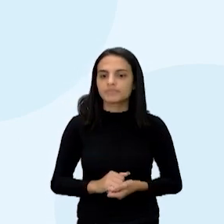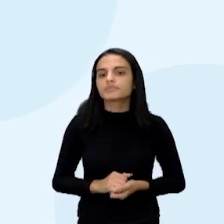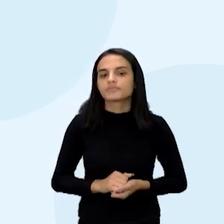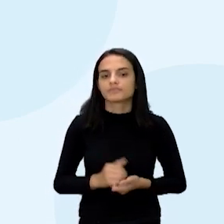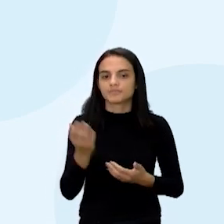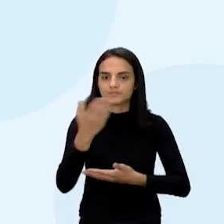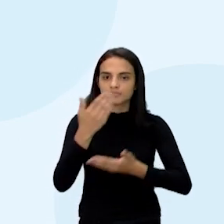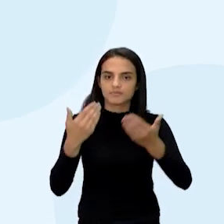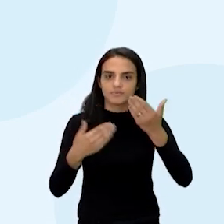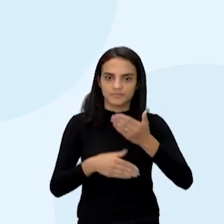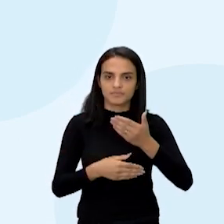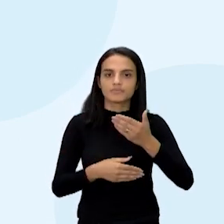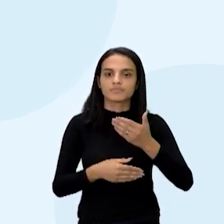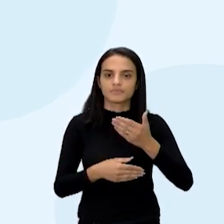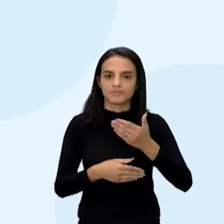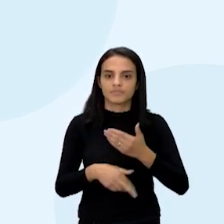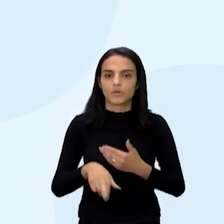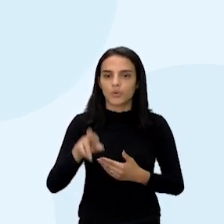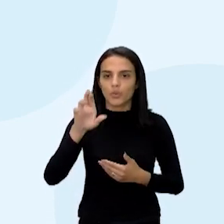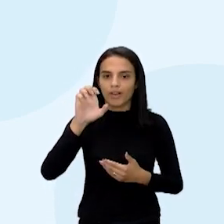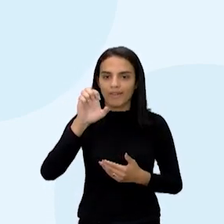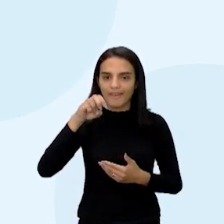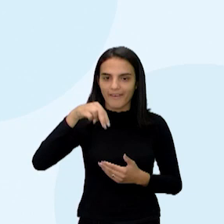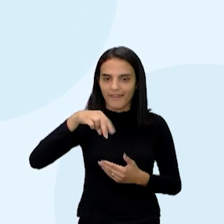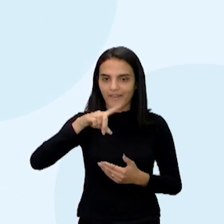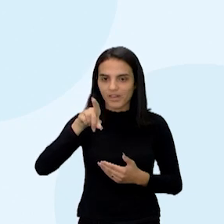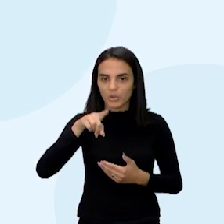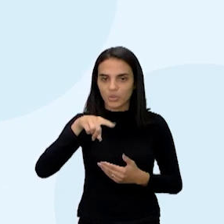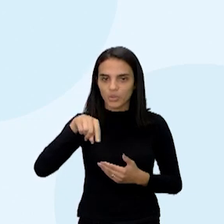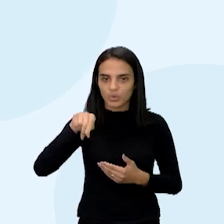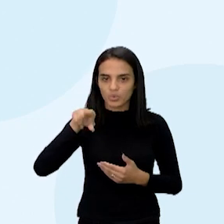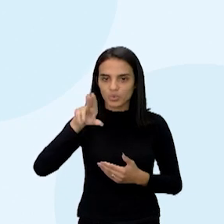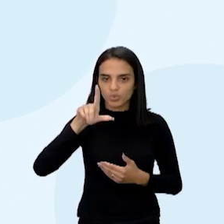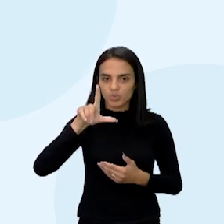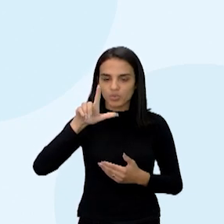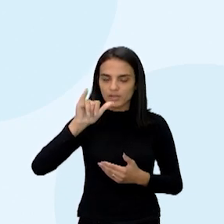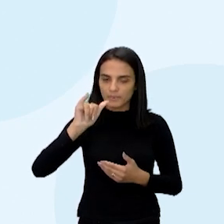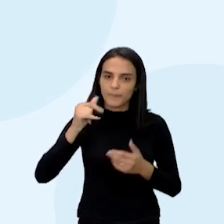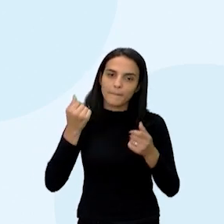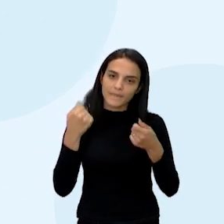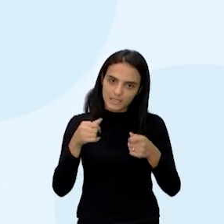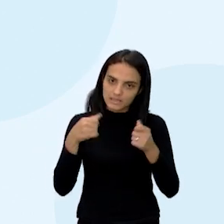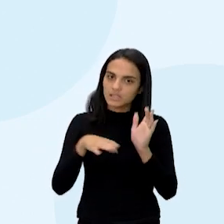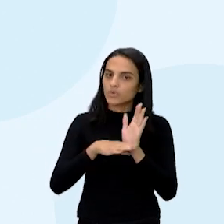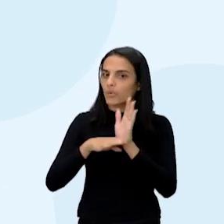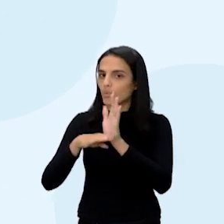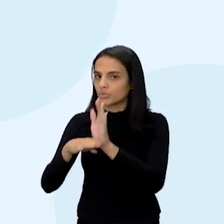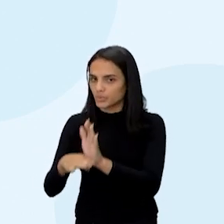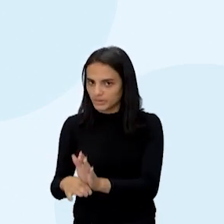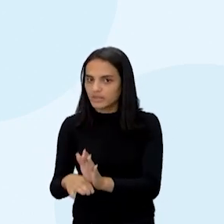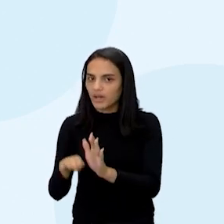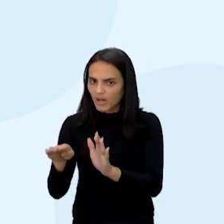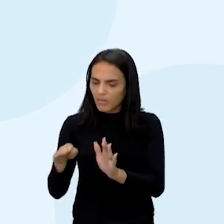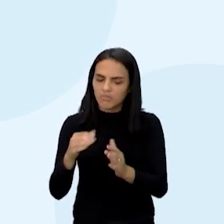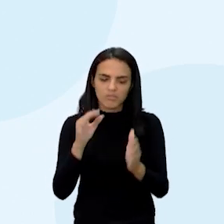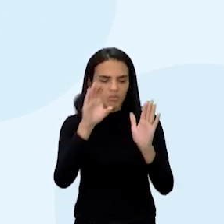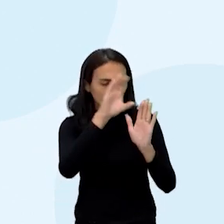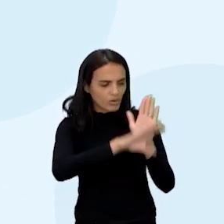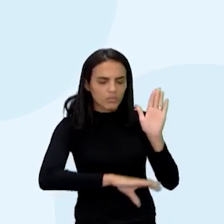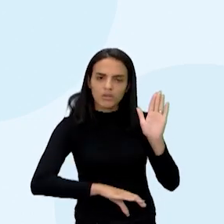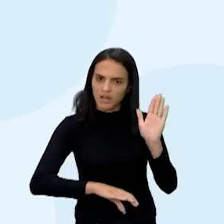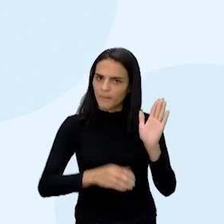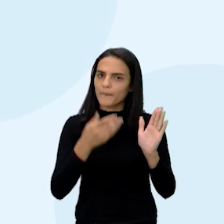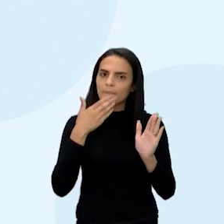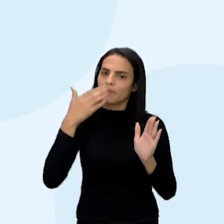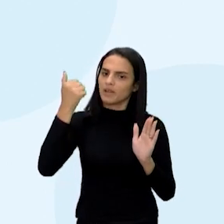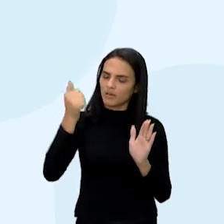slide do modelo do ideário do Renzulli, né, que ele fala que a gente precisa oferecer um enriquecimento curricular para os estudantes, para que eles